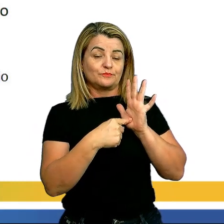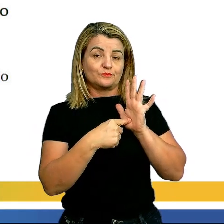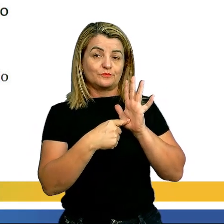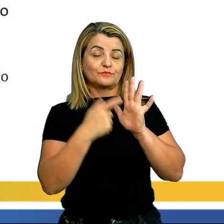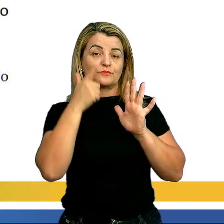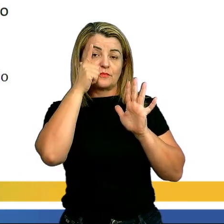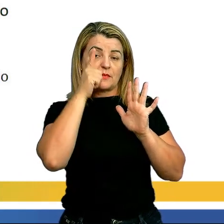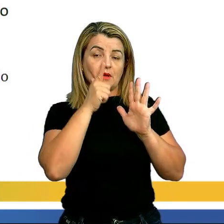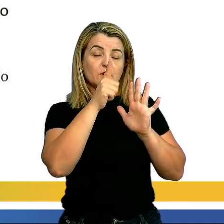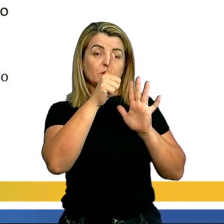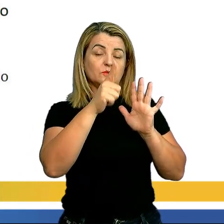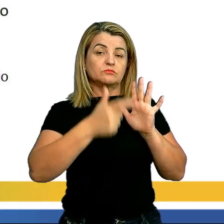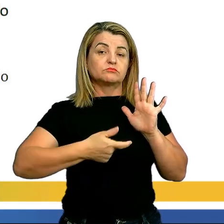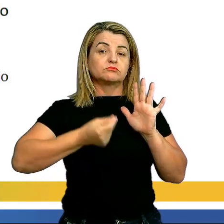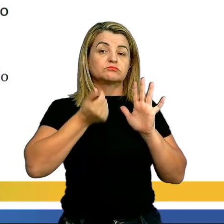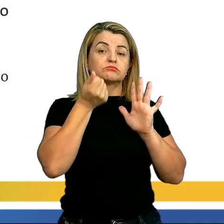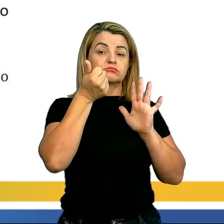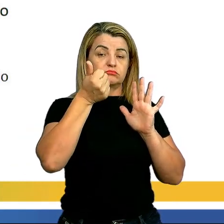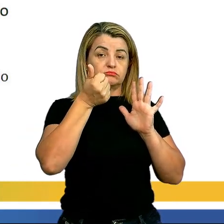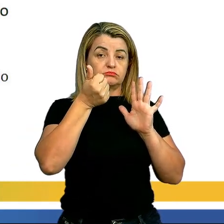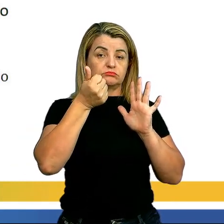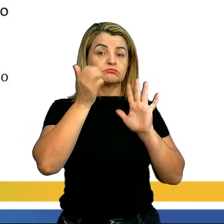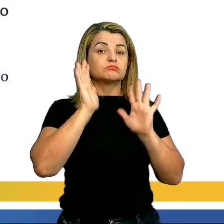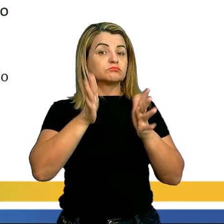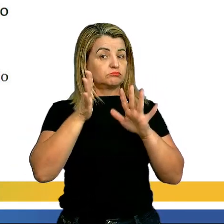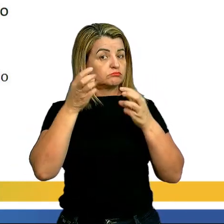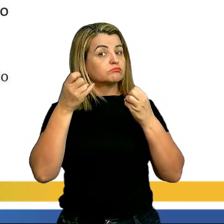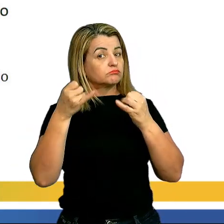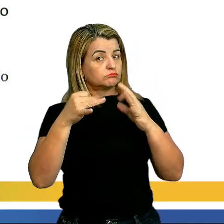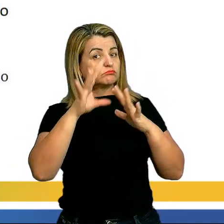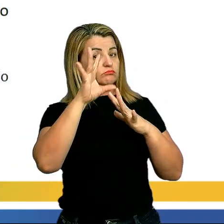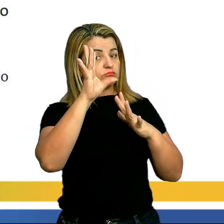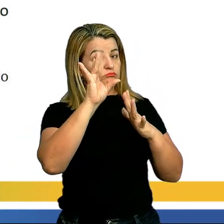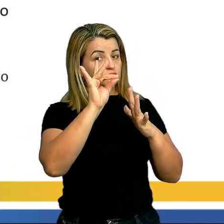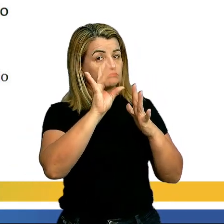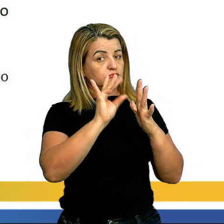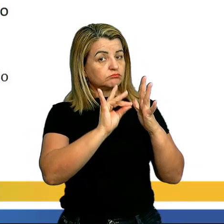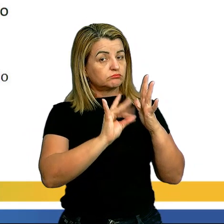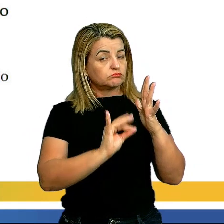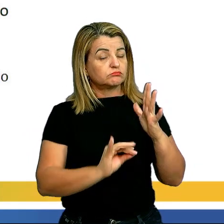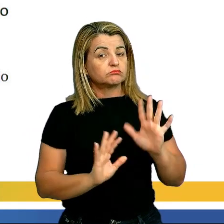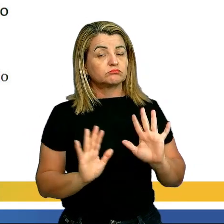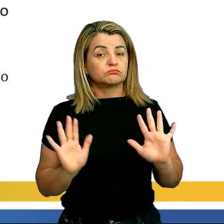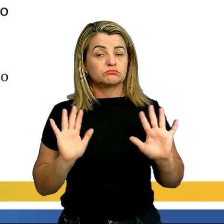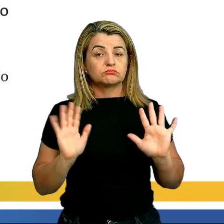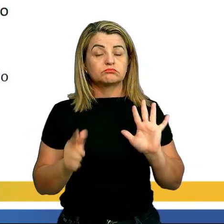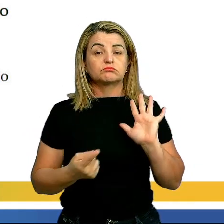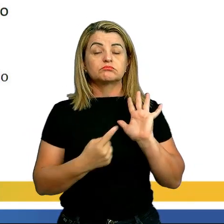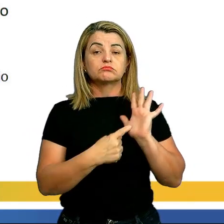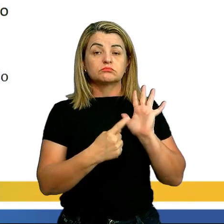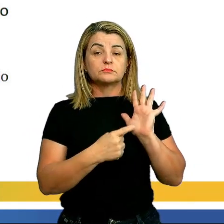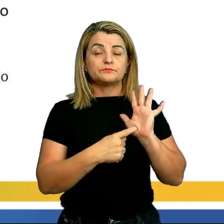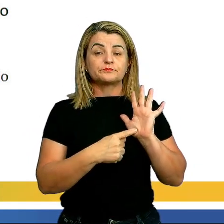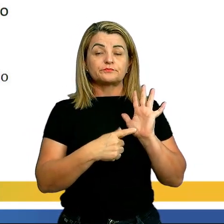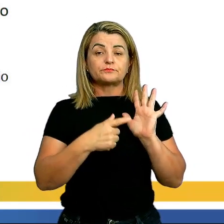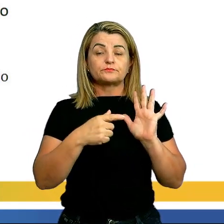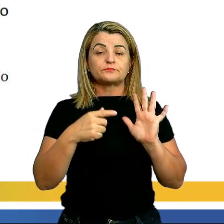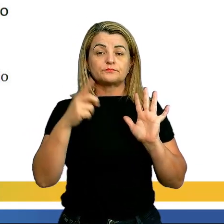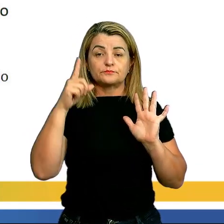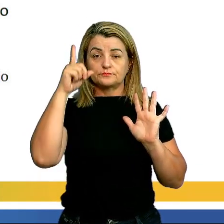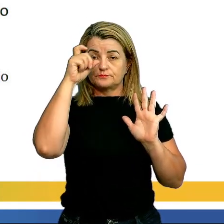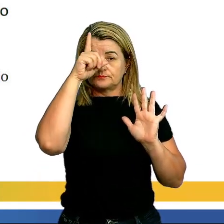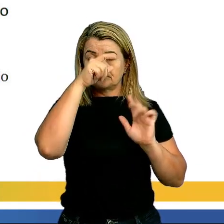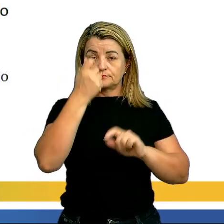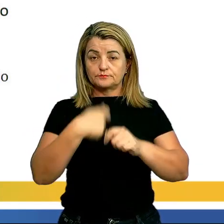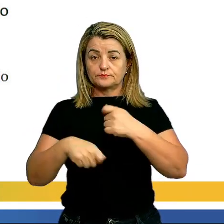conseguiu recuperar a economia. Nós já falamos desse modelo, né? Então, no texto, ele vai falar que a depressão econômica gerada